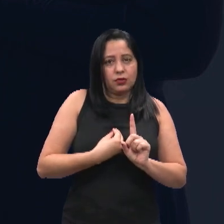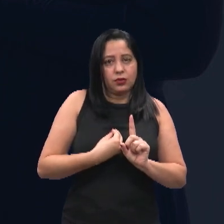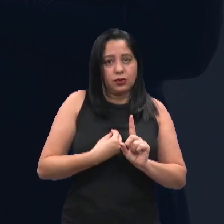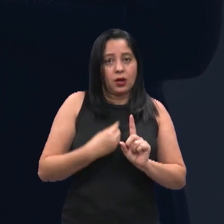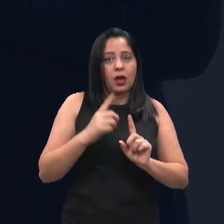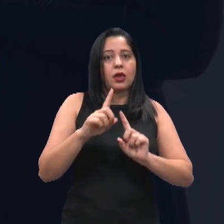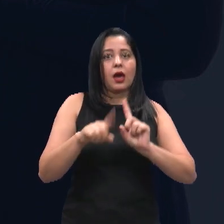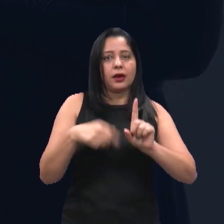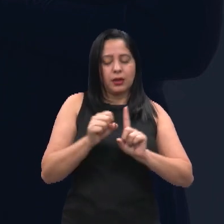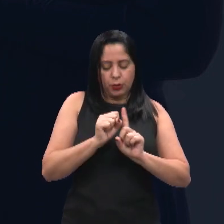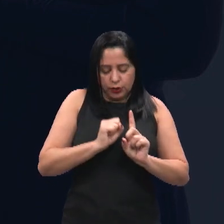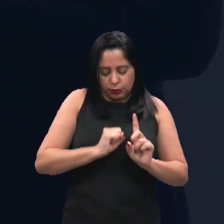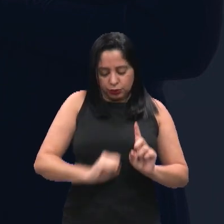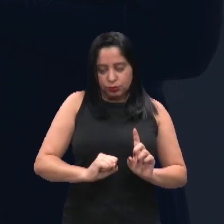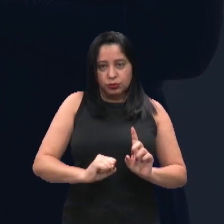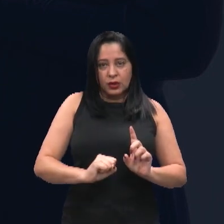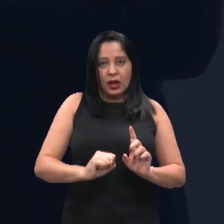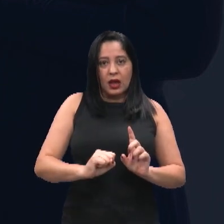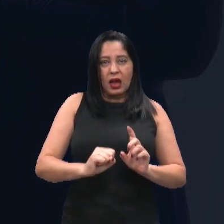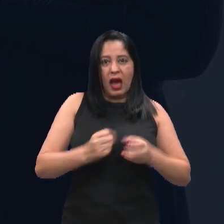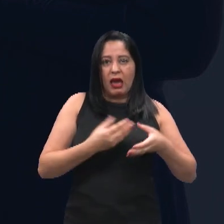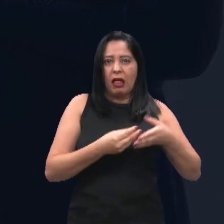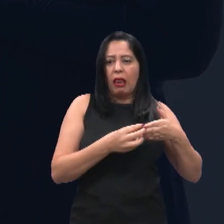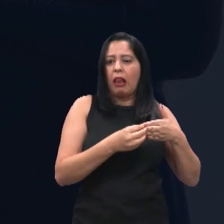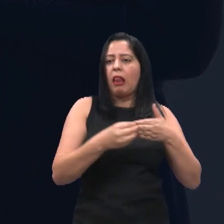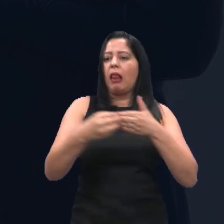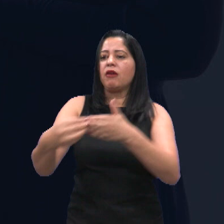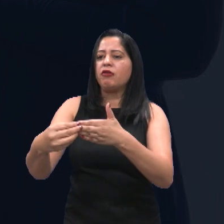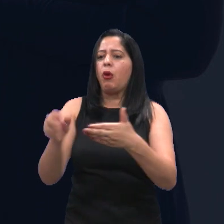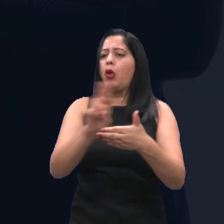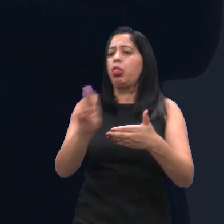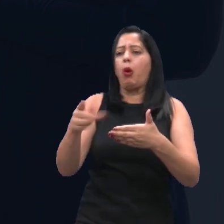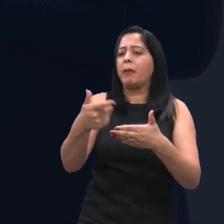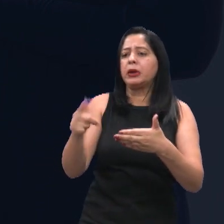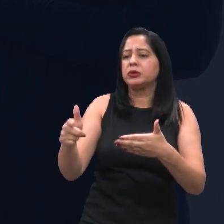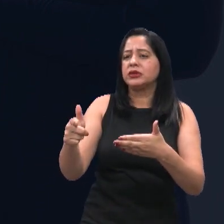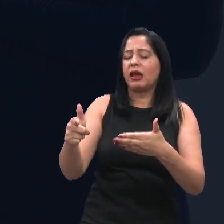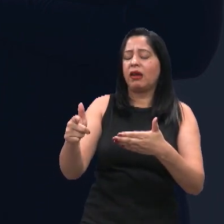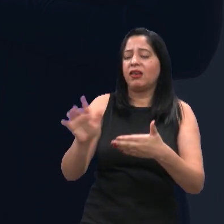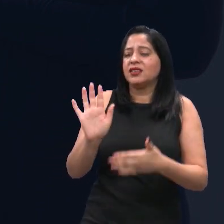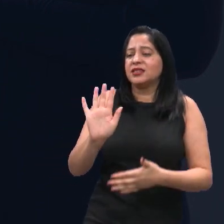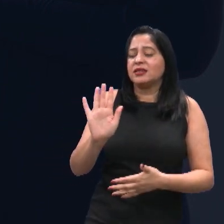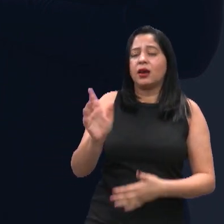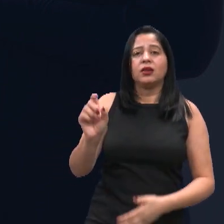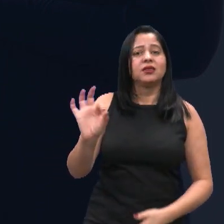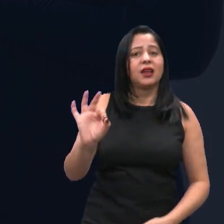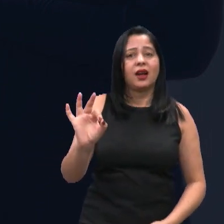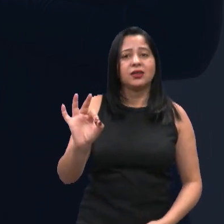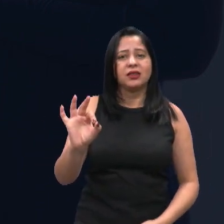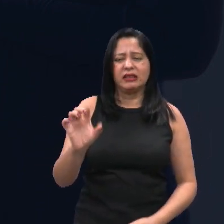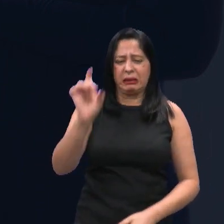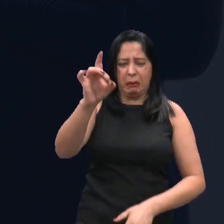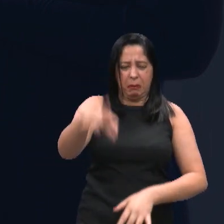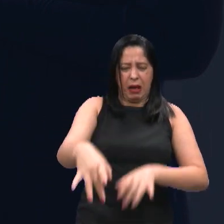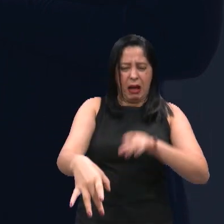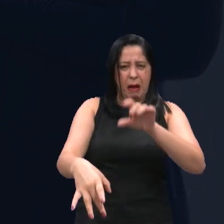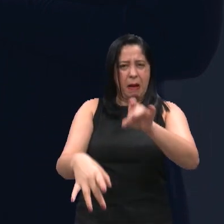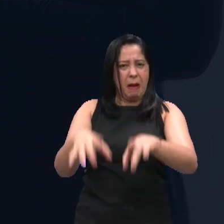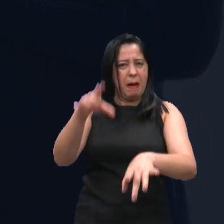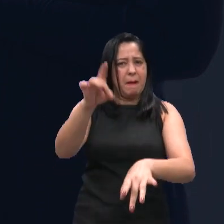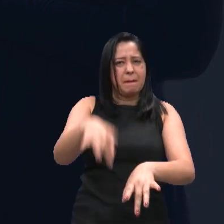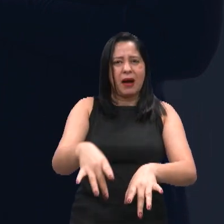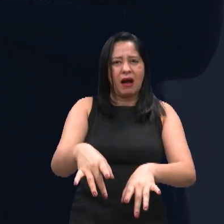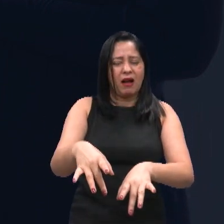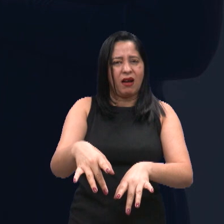ele foi levado, sem nome, sem adeus, sem direito, descartado, como se não fosse